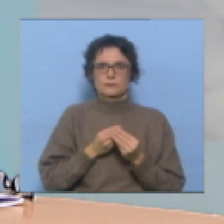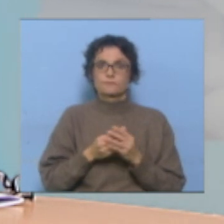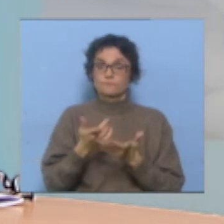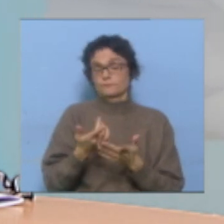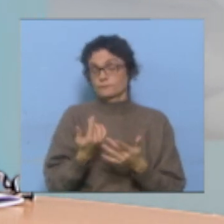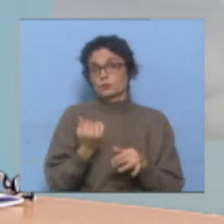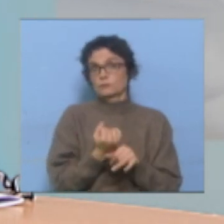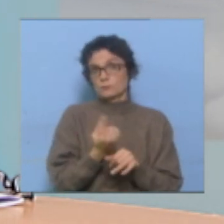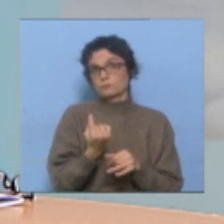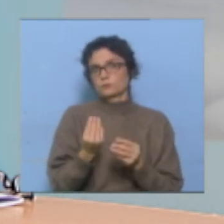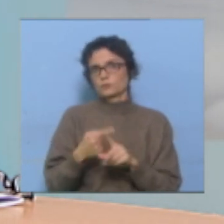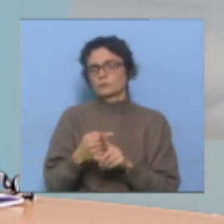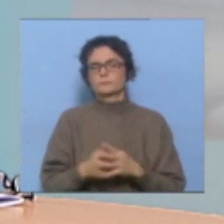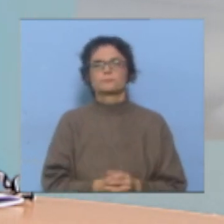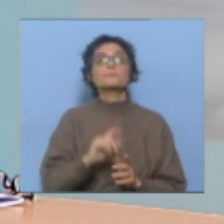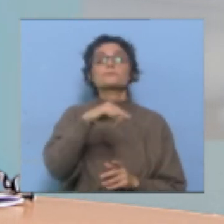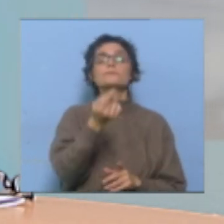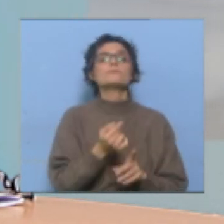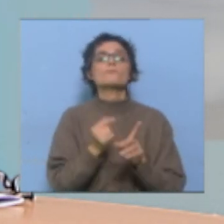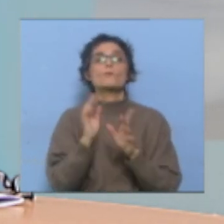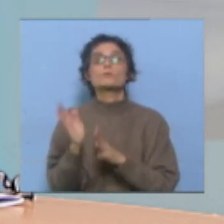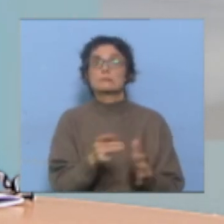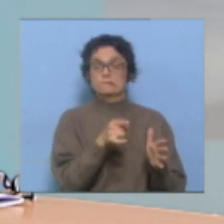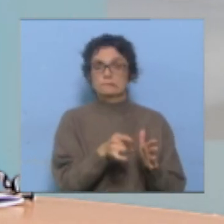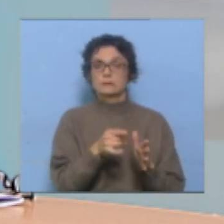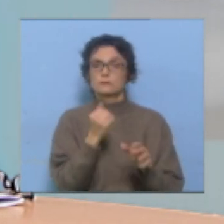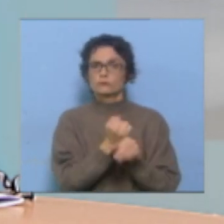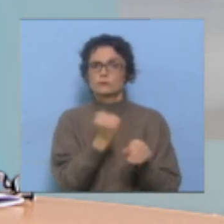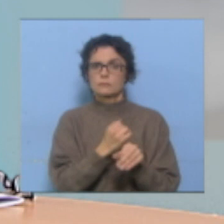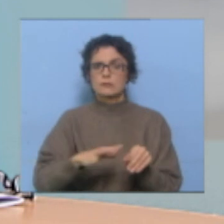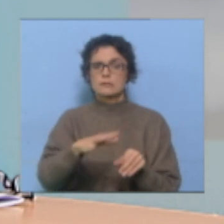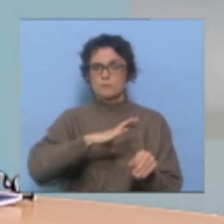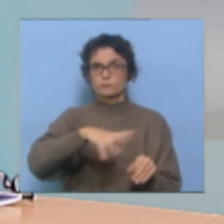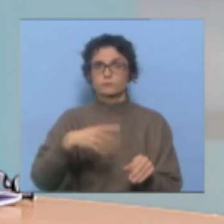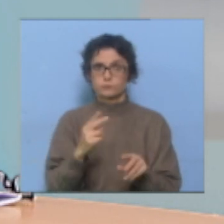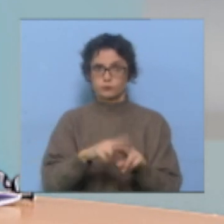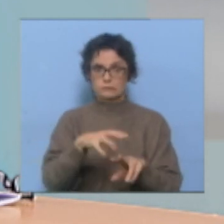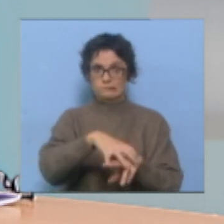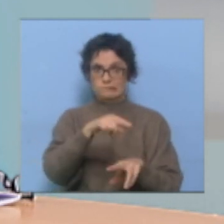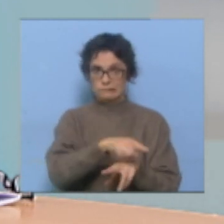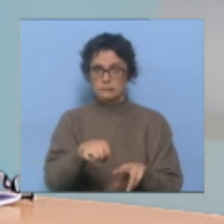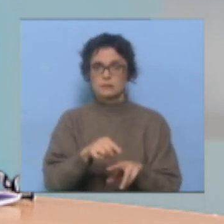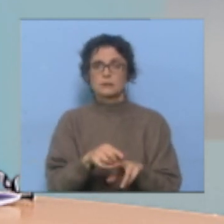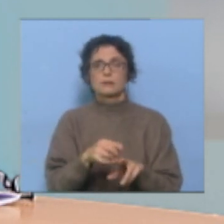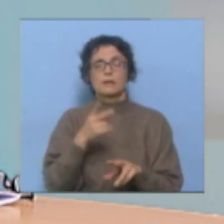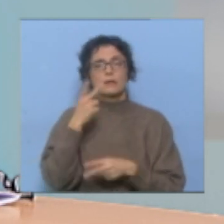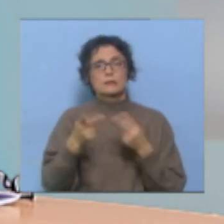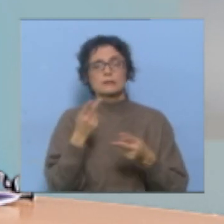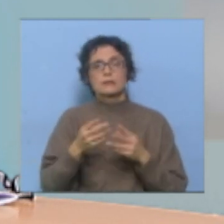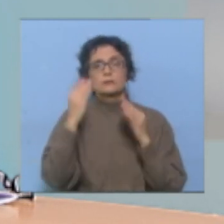desse outro grande trabalho que é feito no mundo das prisões e que está em análise neste Encontro Nacional da Pastoral